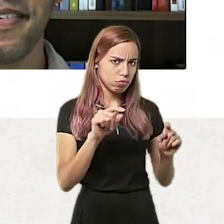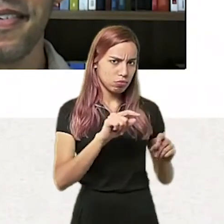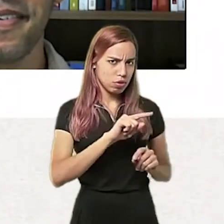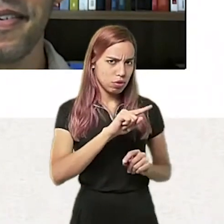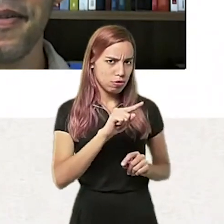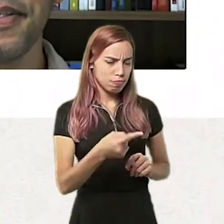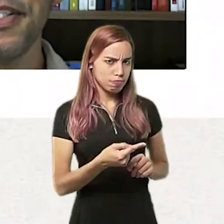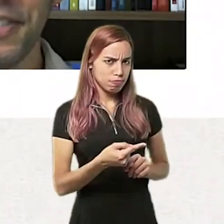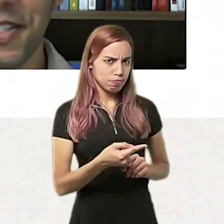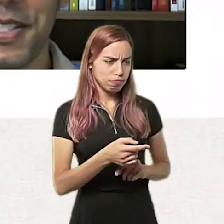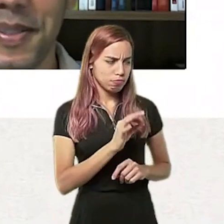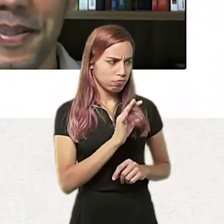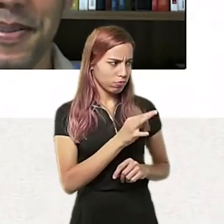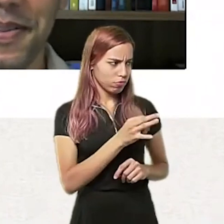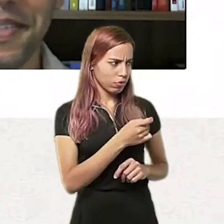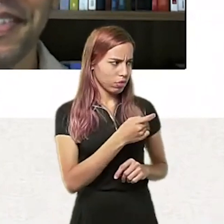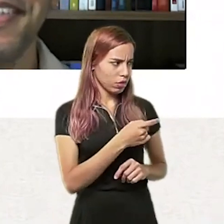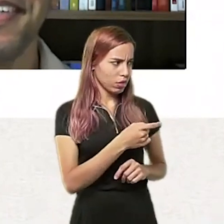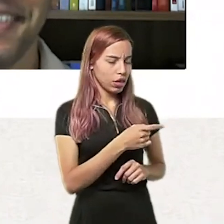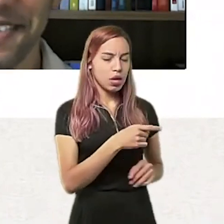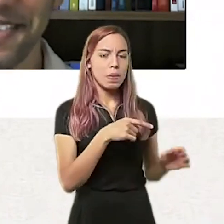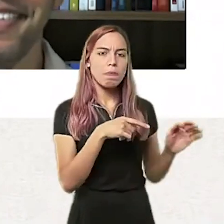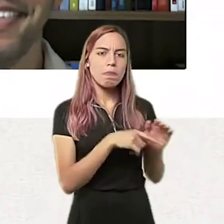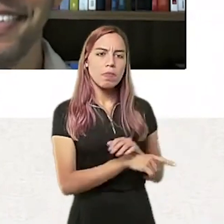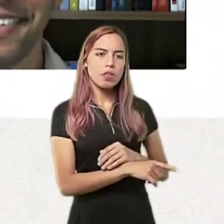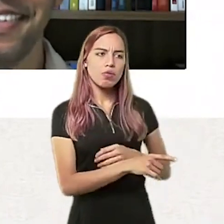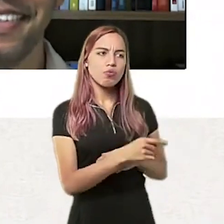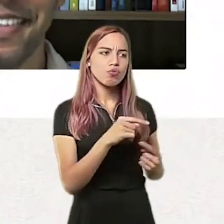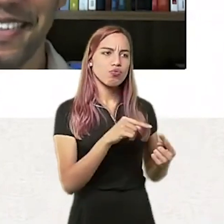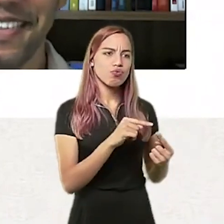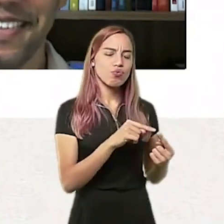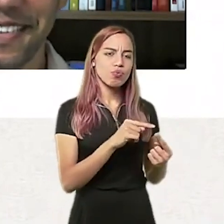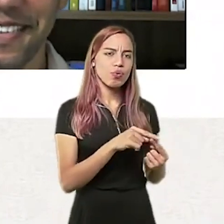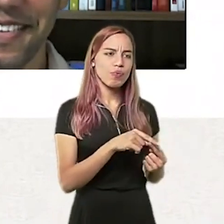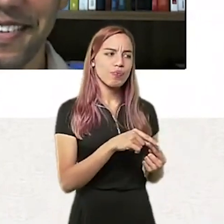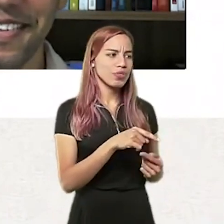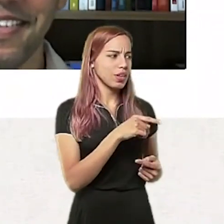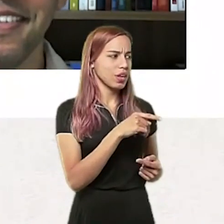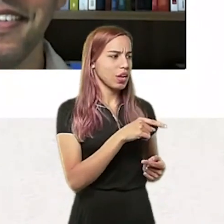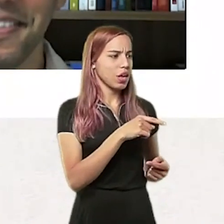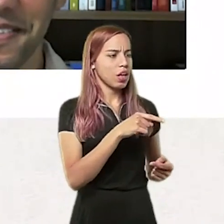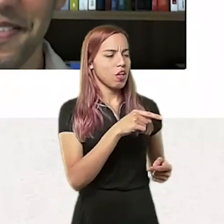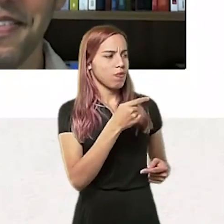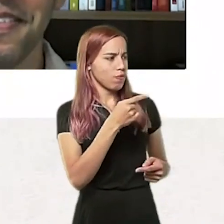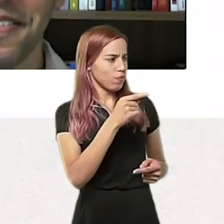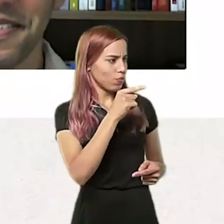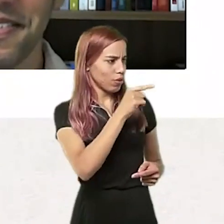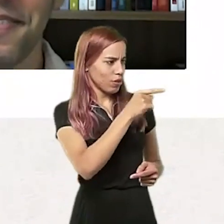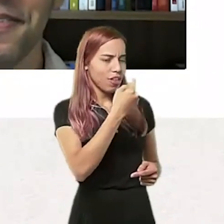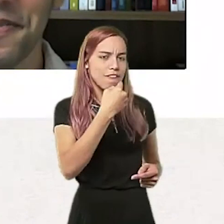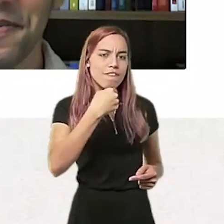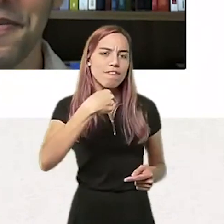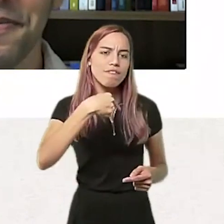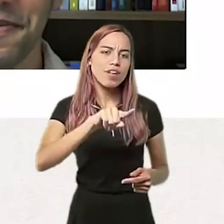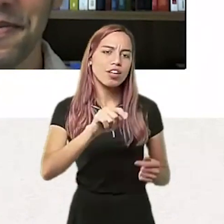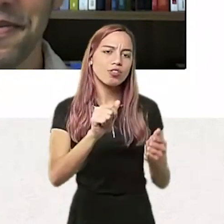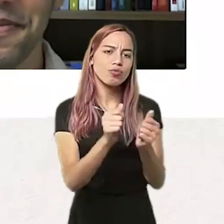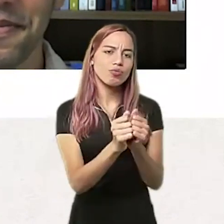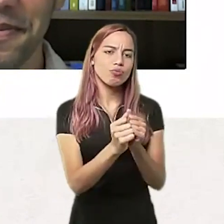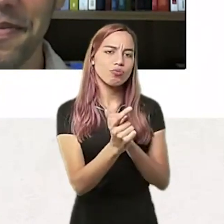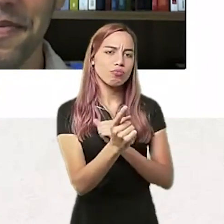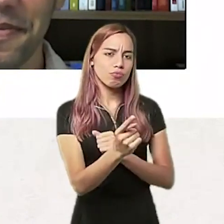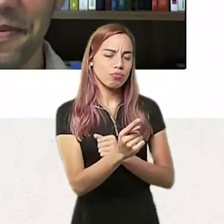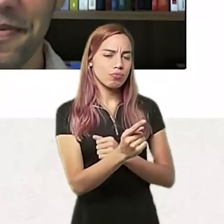com ela, parece que você está indo naquela odisseia dela, naquela fadiga, aquele desespero de mudança,